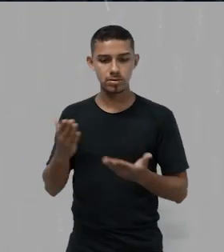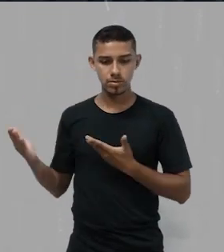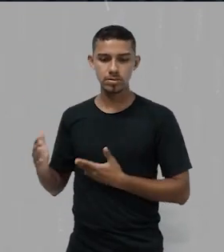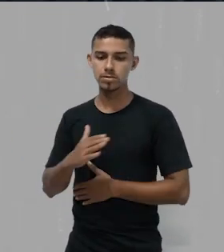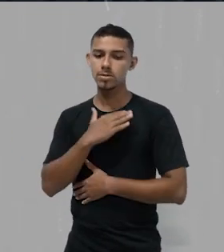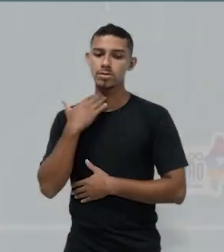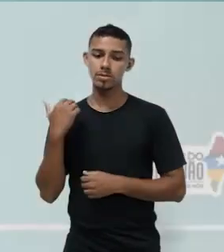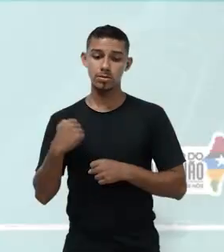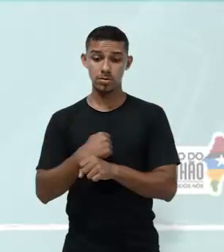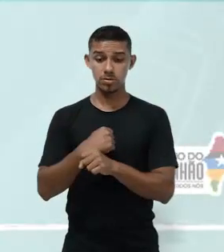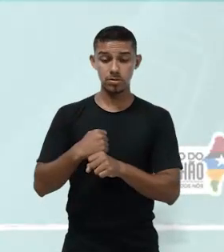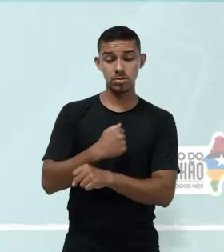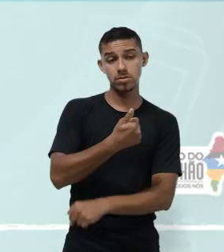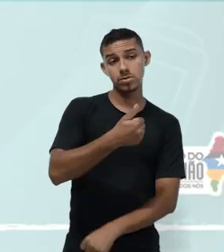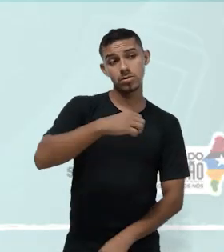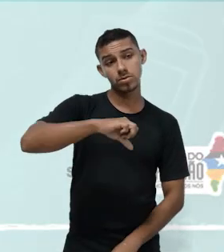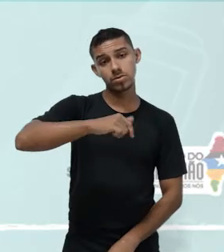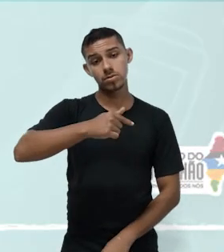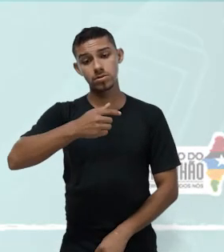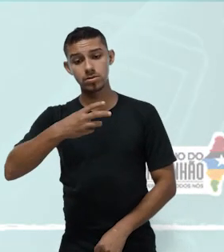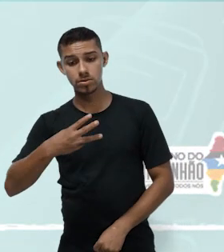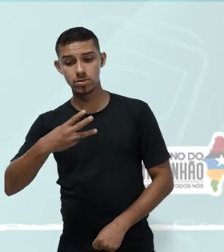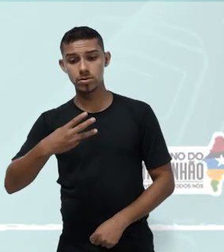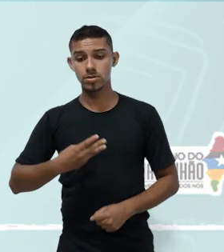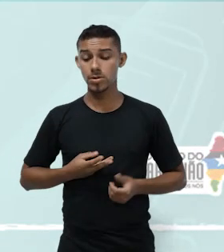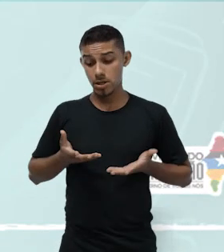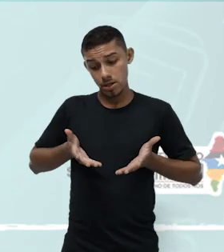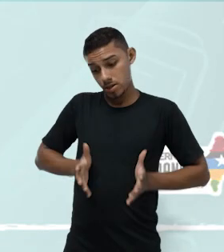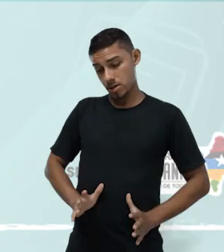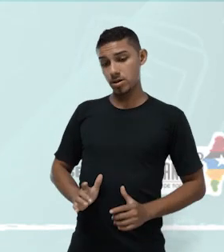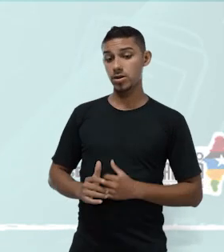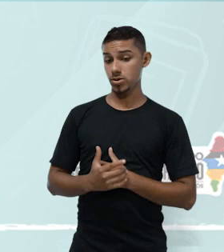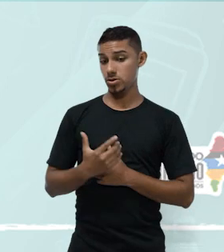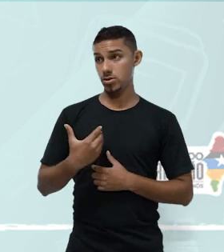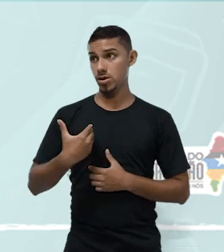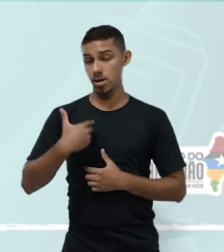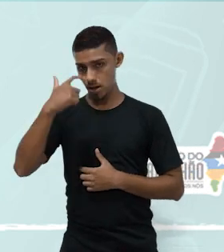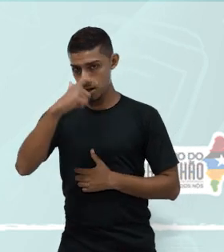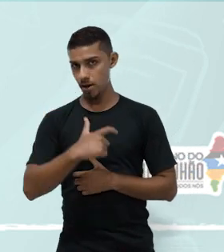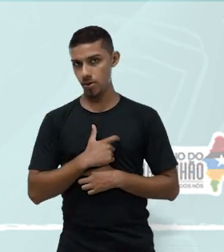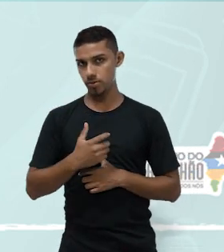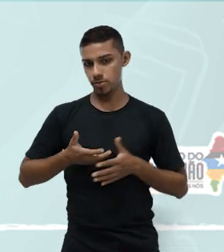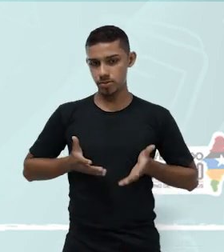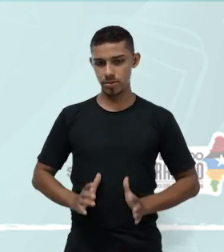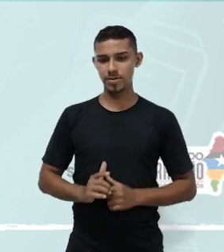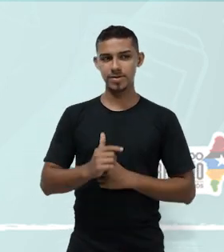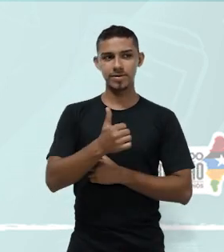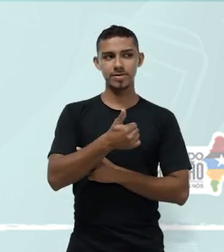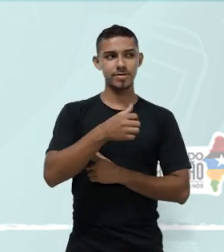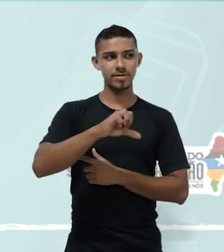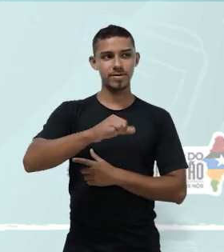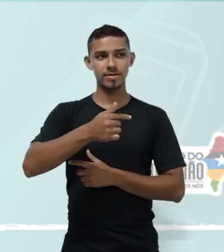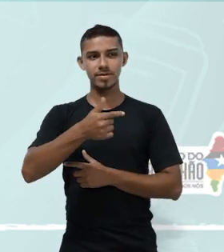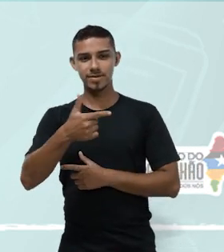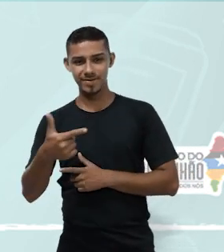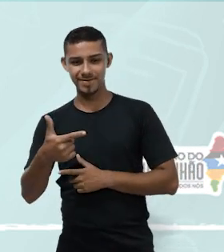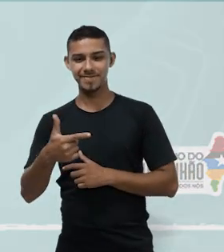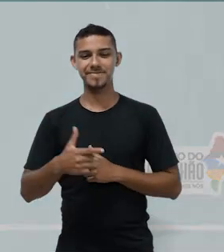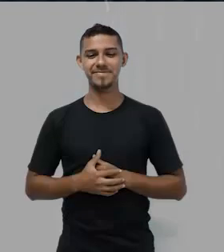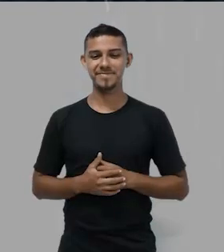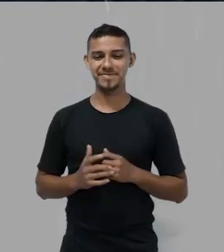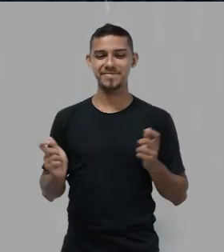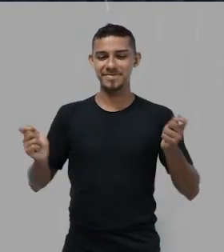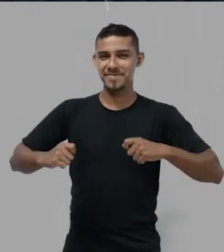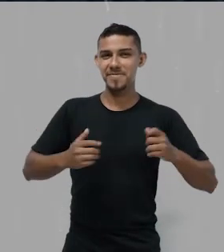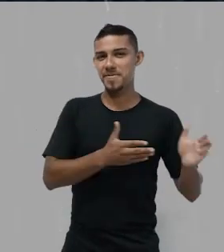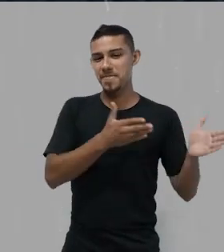que morreu em 1973. Eu tinha acabado de nascer, sou de 72, certo? O pessoal rindo aqui. E aí ele tem todo